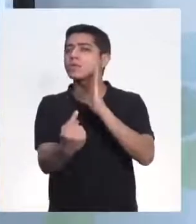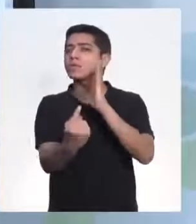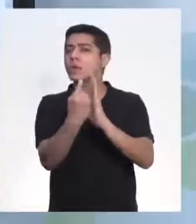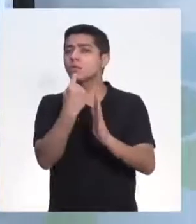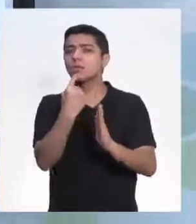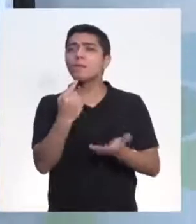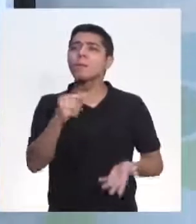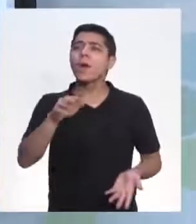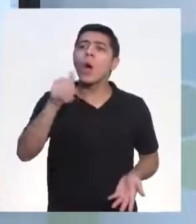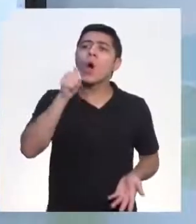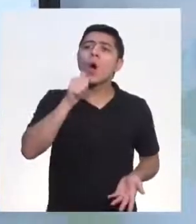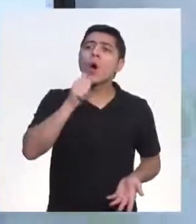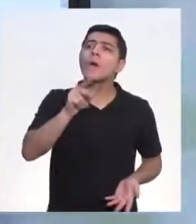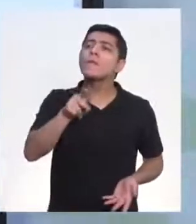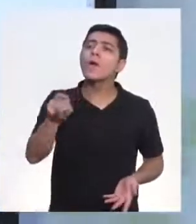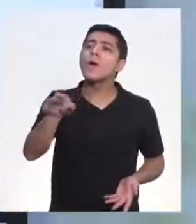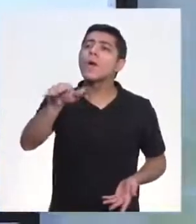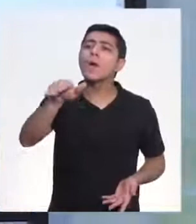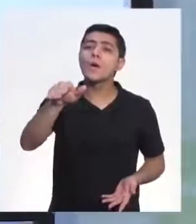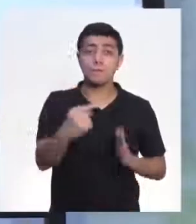outras... Ó, a pergunta que me fizeram.